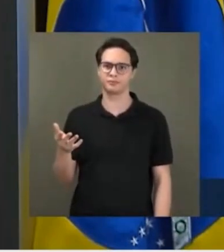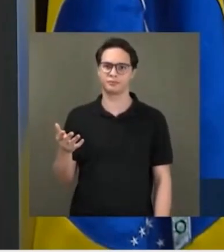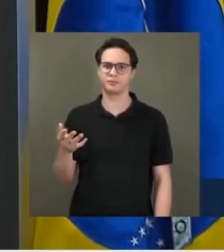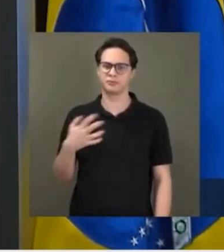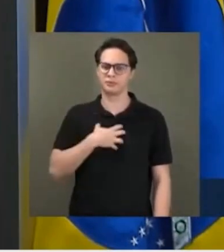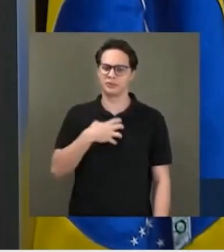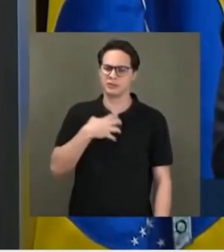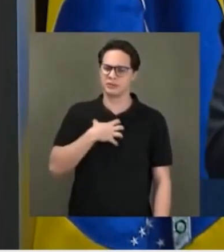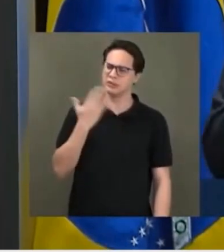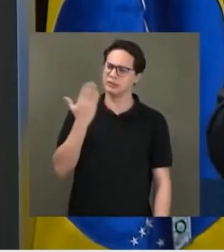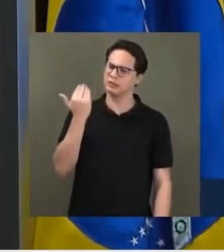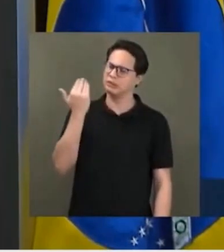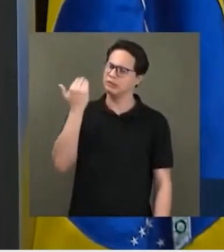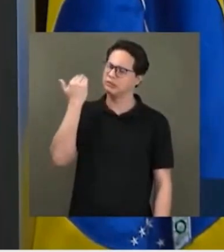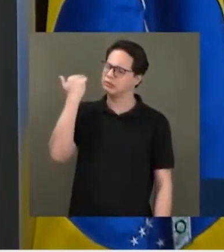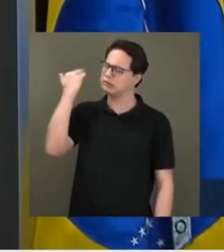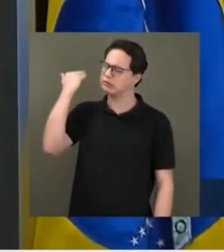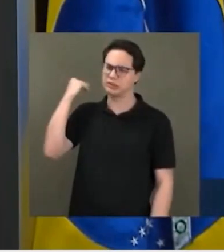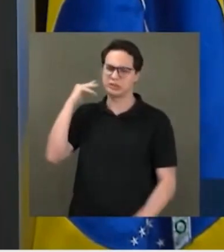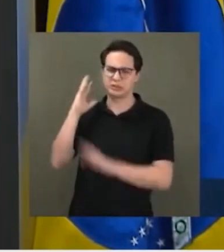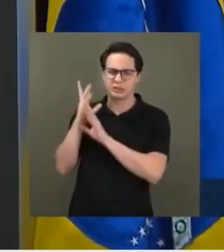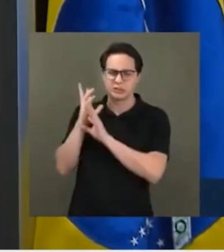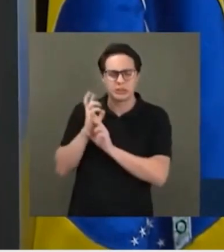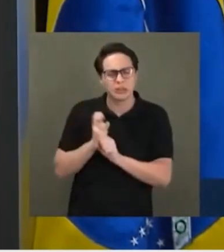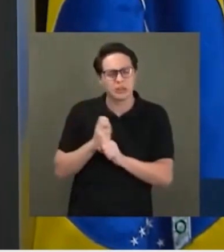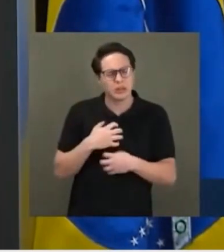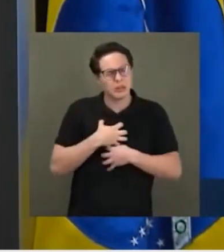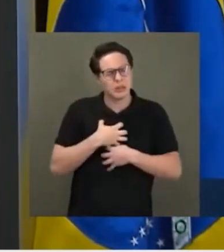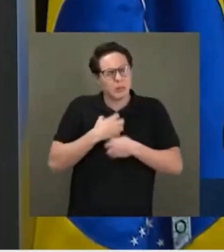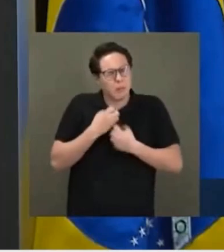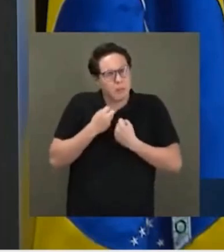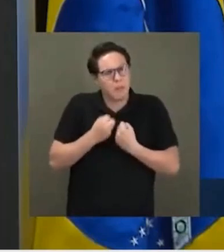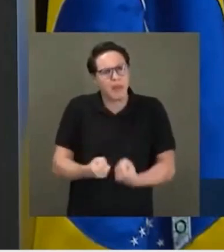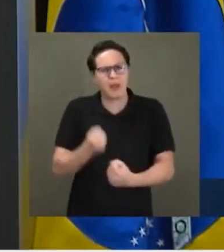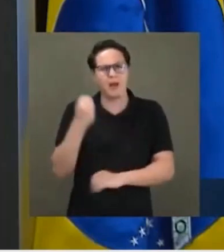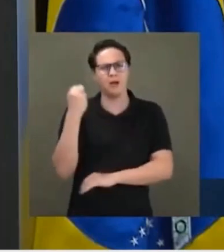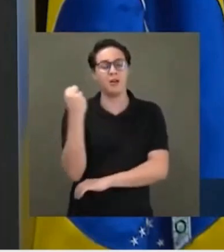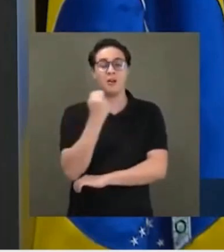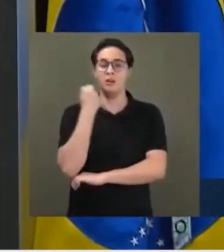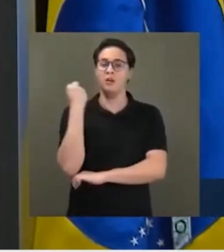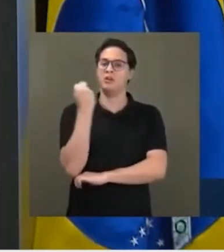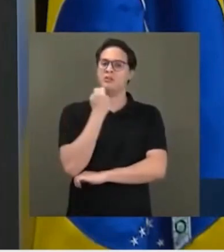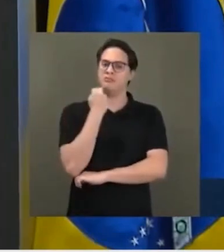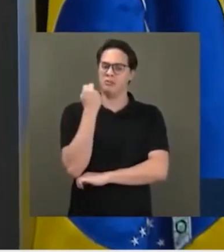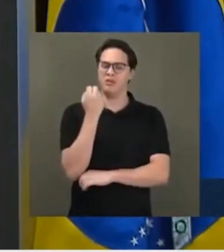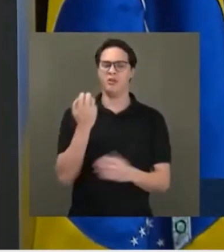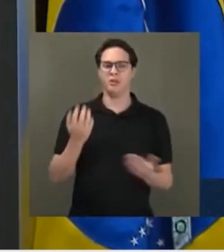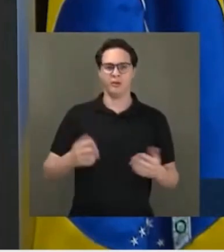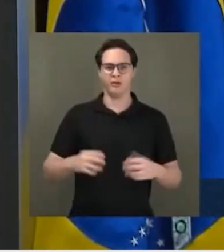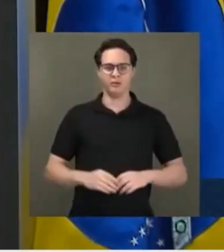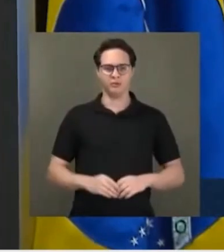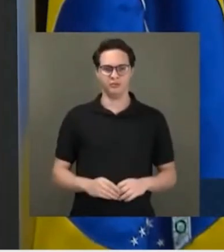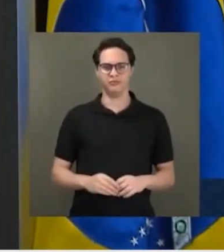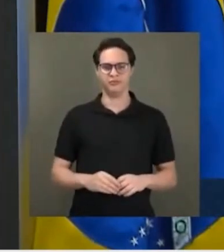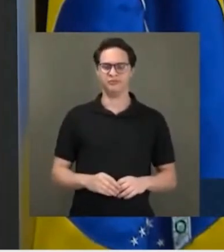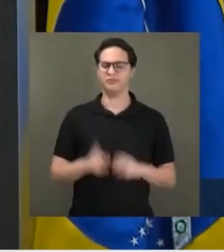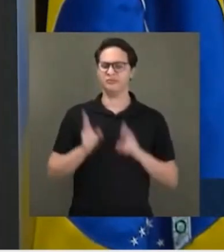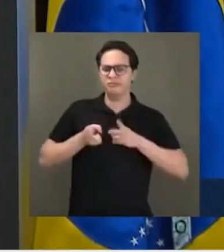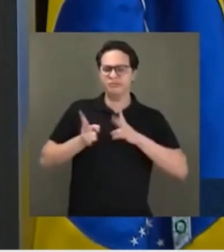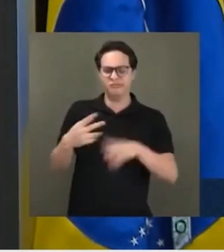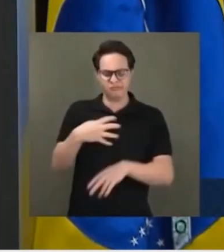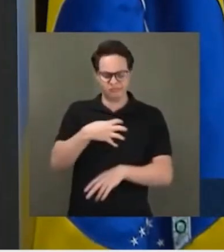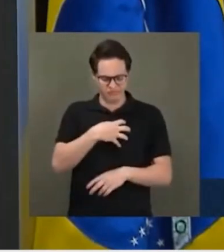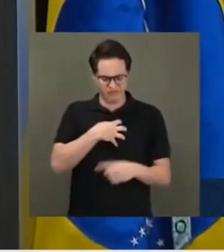do tempo não tira a gravidade não tira a reprovação não tira esse